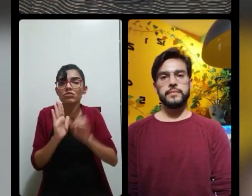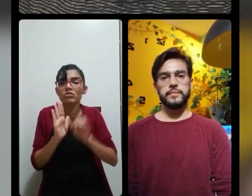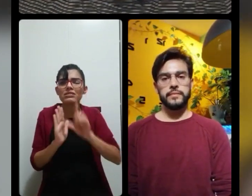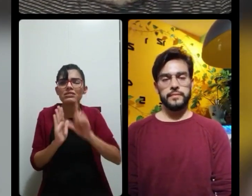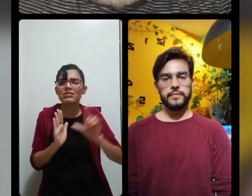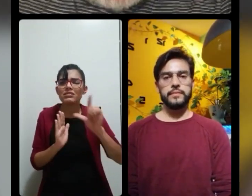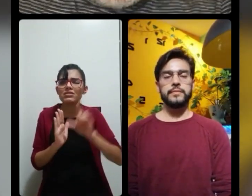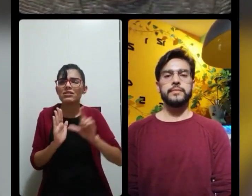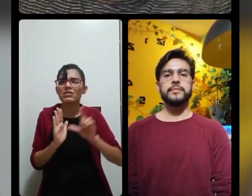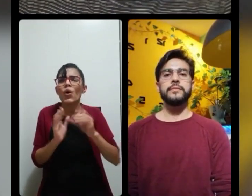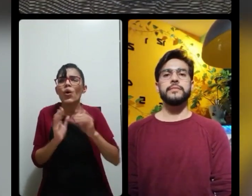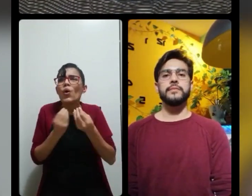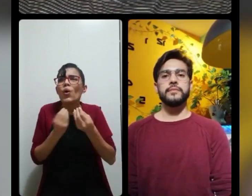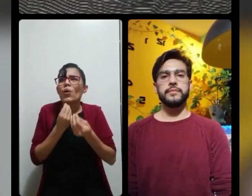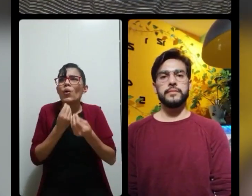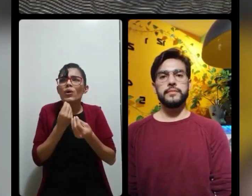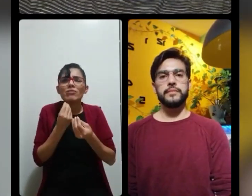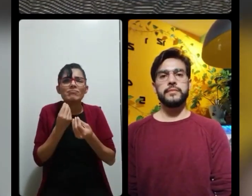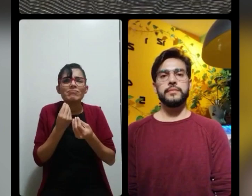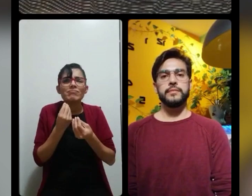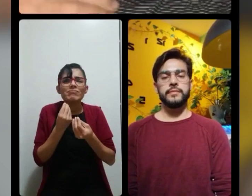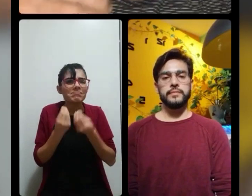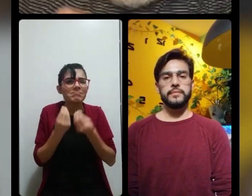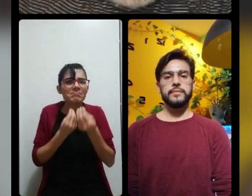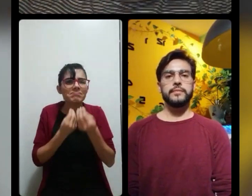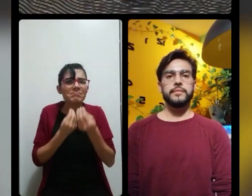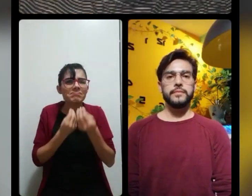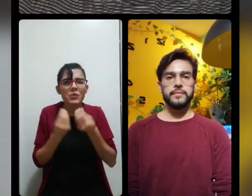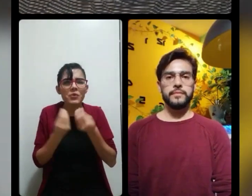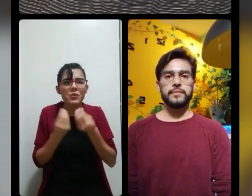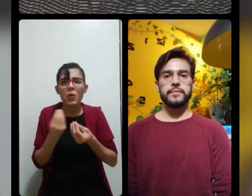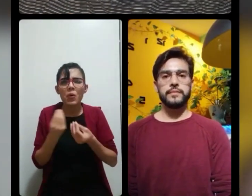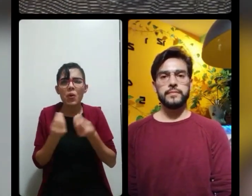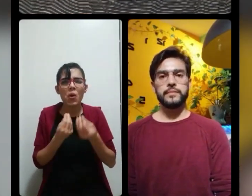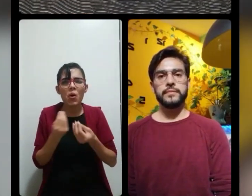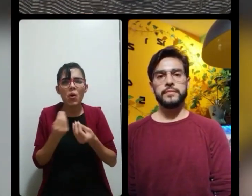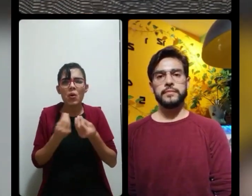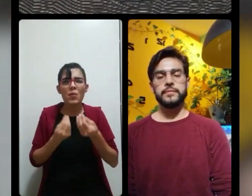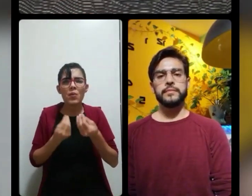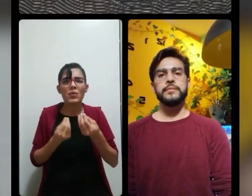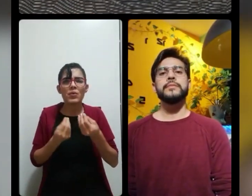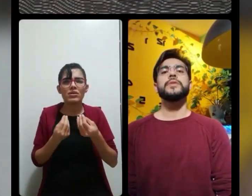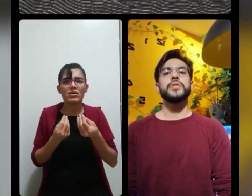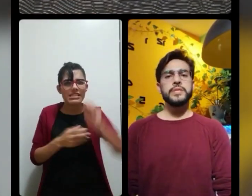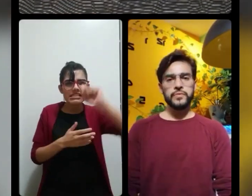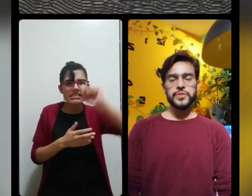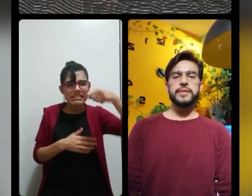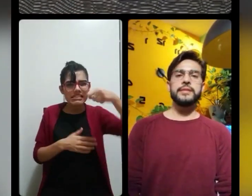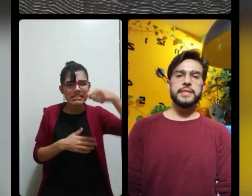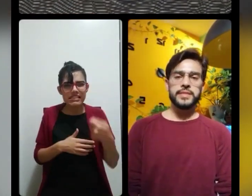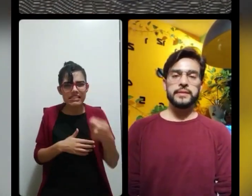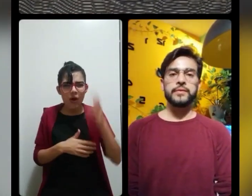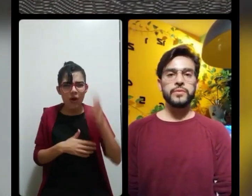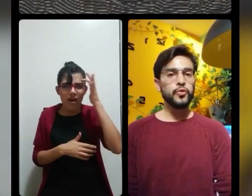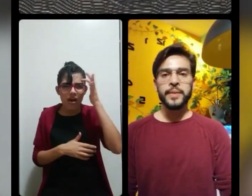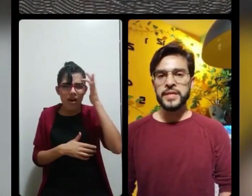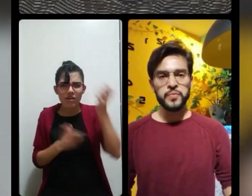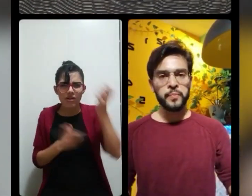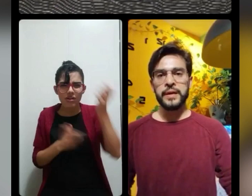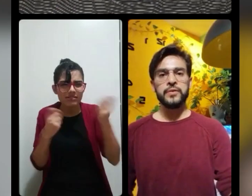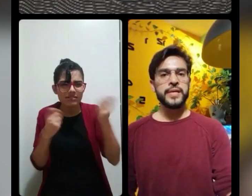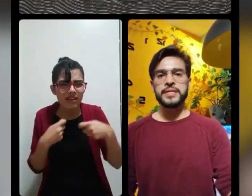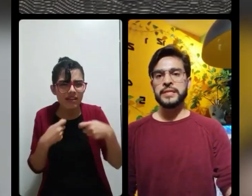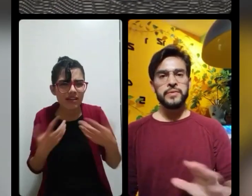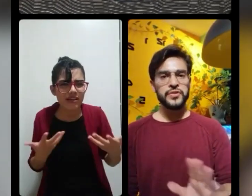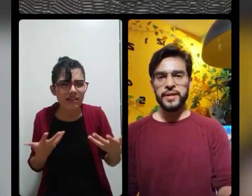metafórico, no jogo de ritmo, de vários sentidos, e os sinais dão conta dessa tarefa? Sim, com certeza. No